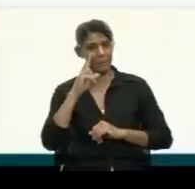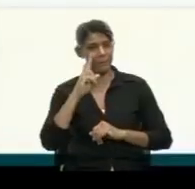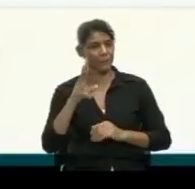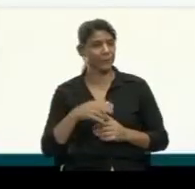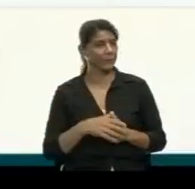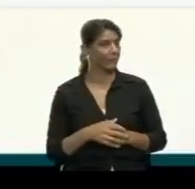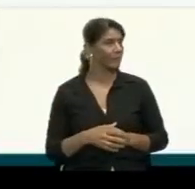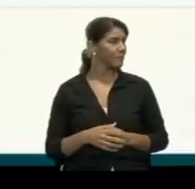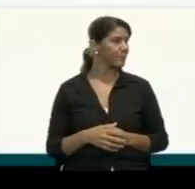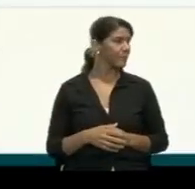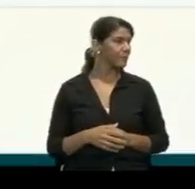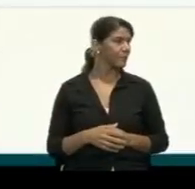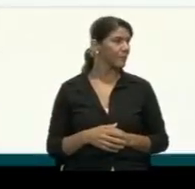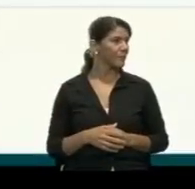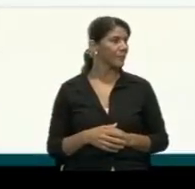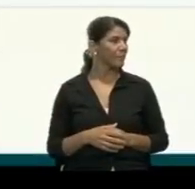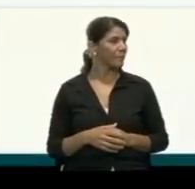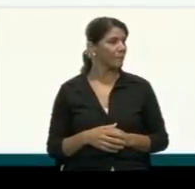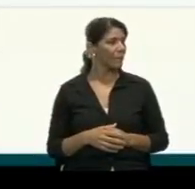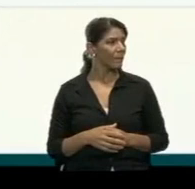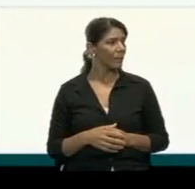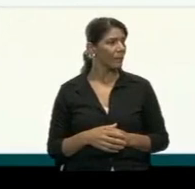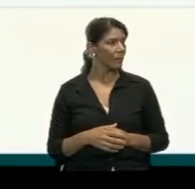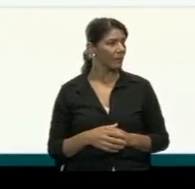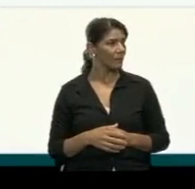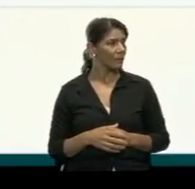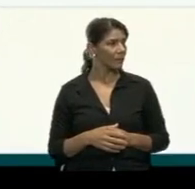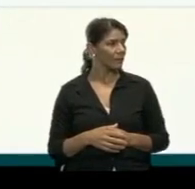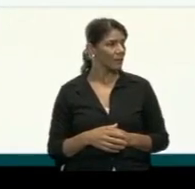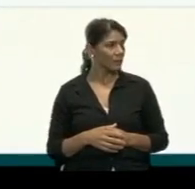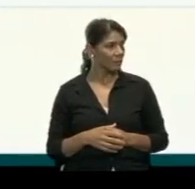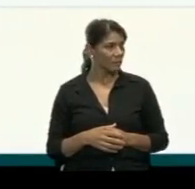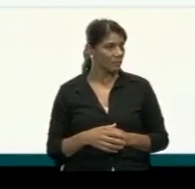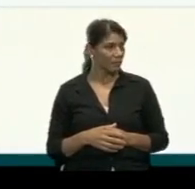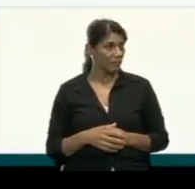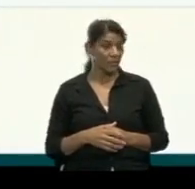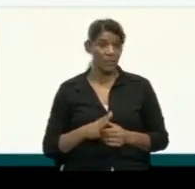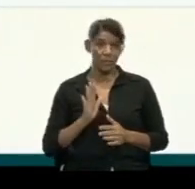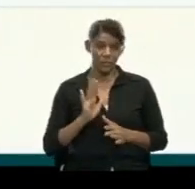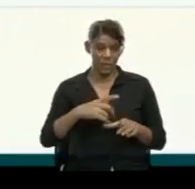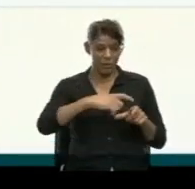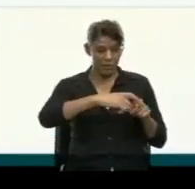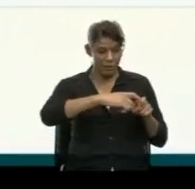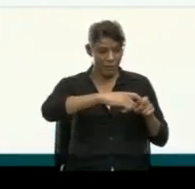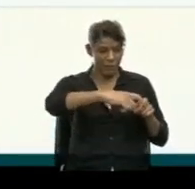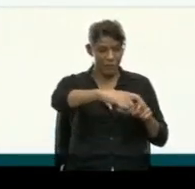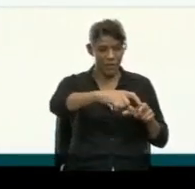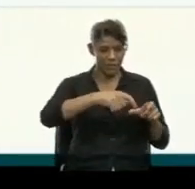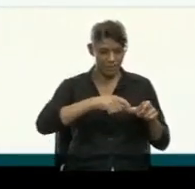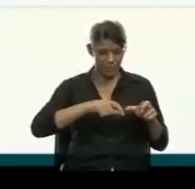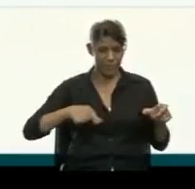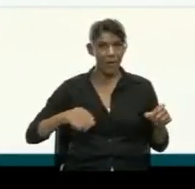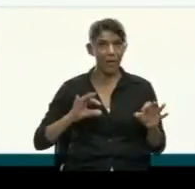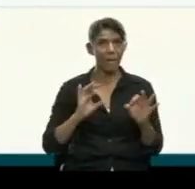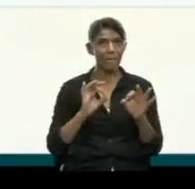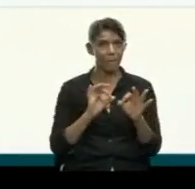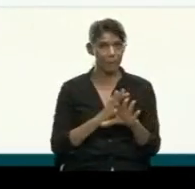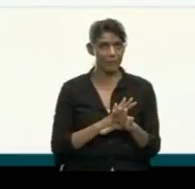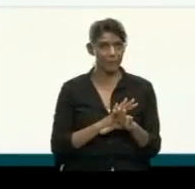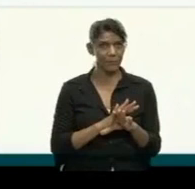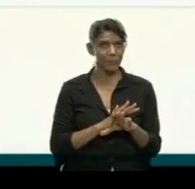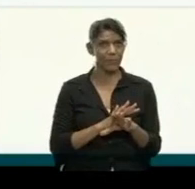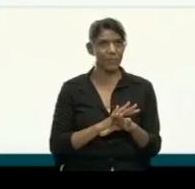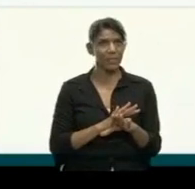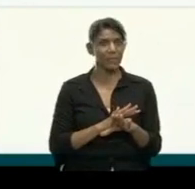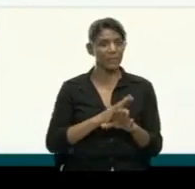quadro. Beleza. Concretou, faz a impermeabilização, ok? E